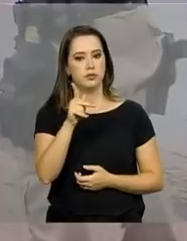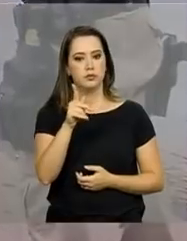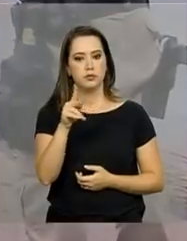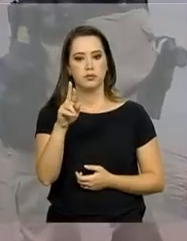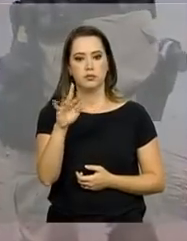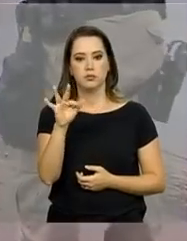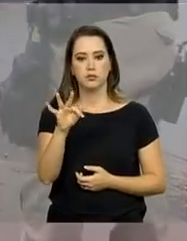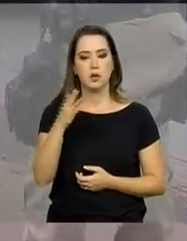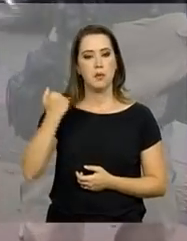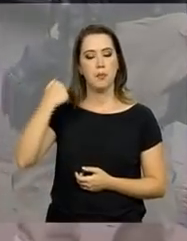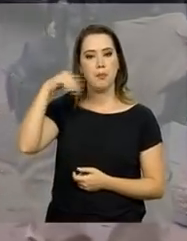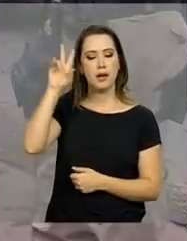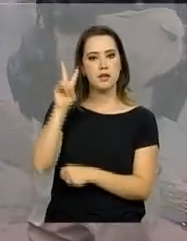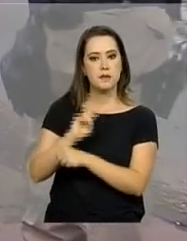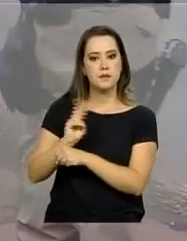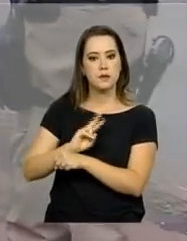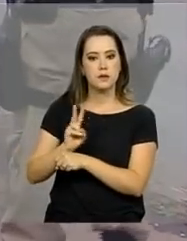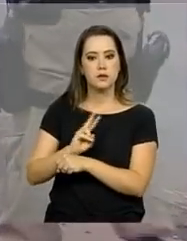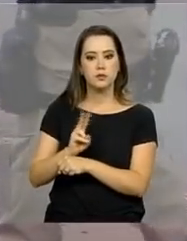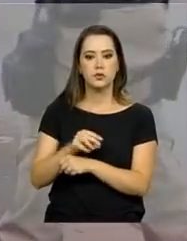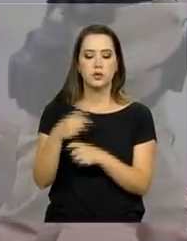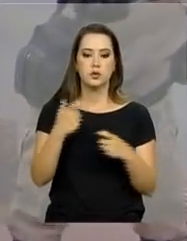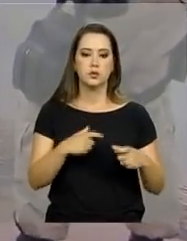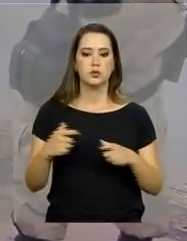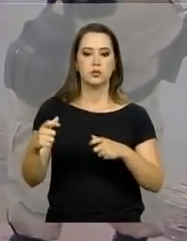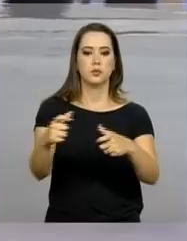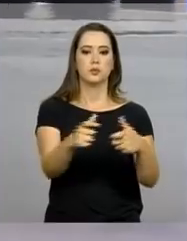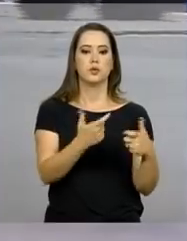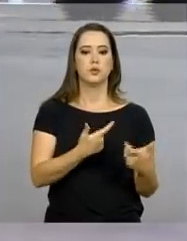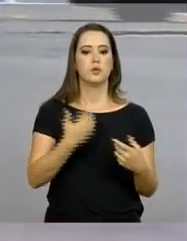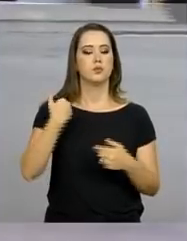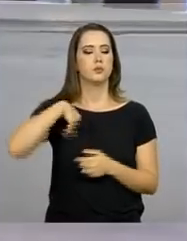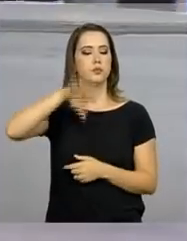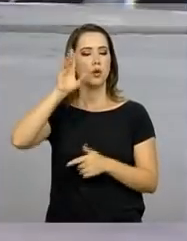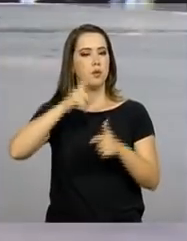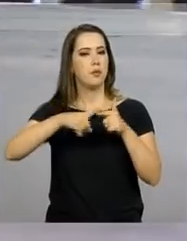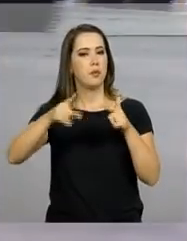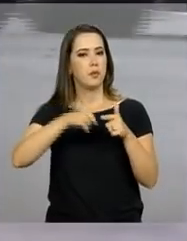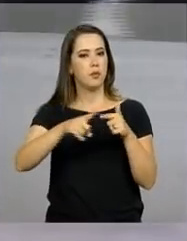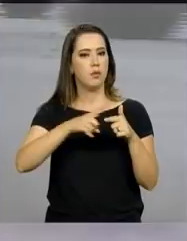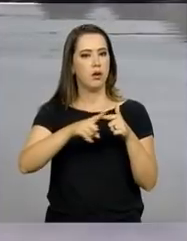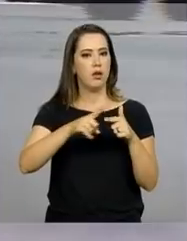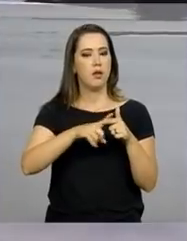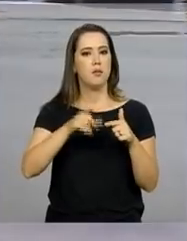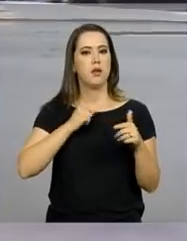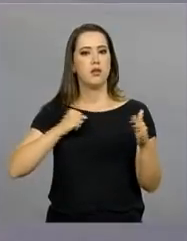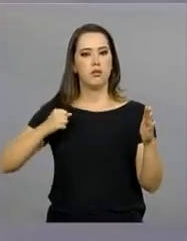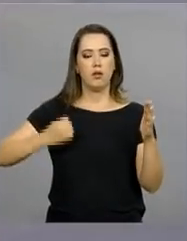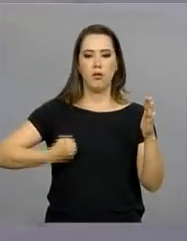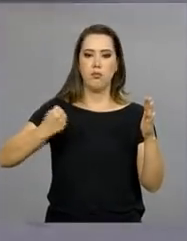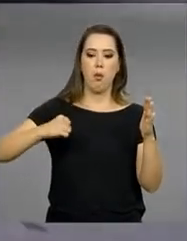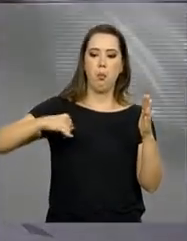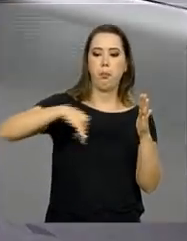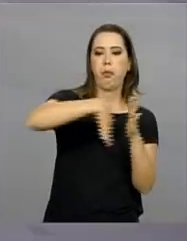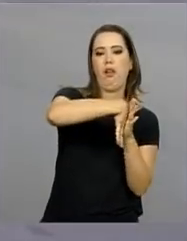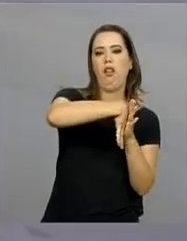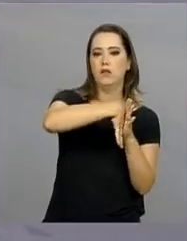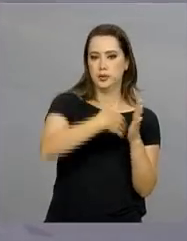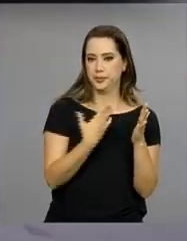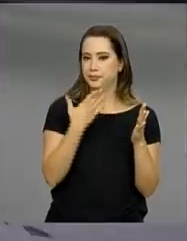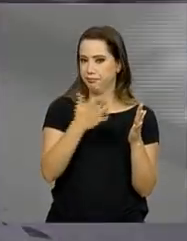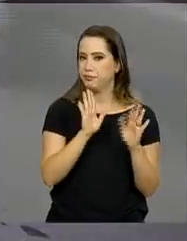Federal aumentou a fiscalização nos trechos das rodovias com maiores índices de acidentes e crimes. A